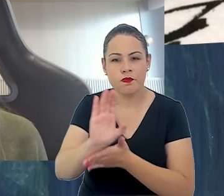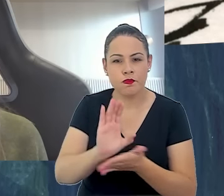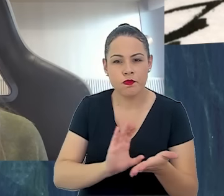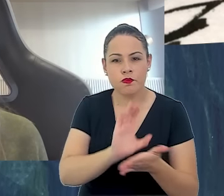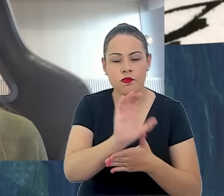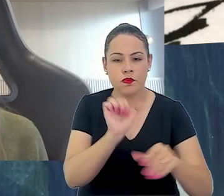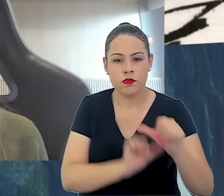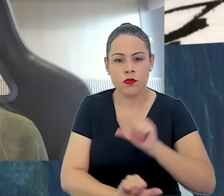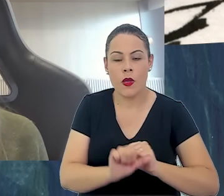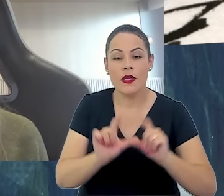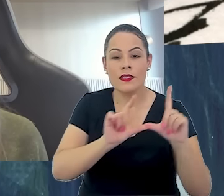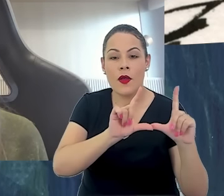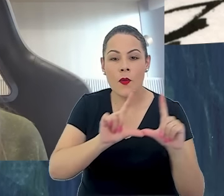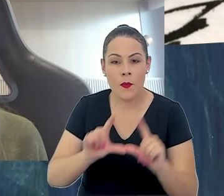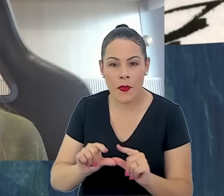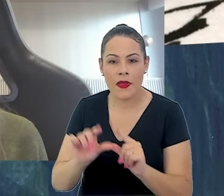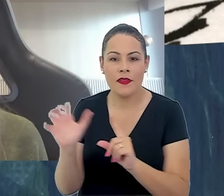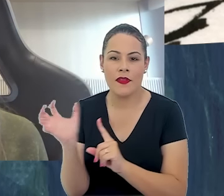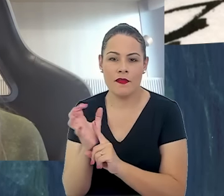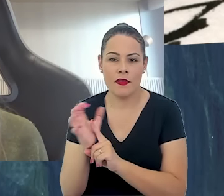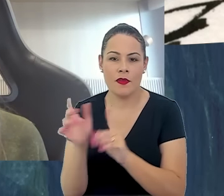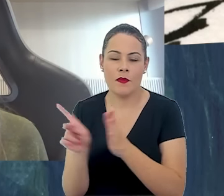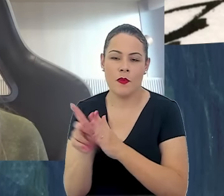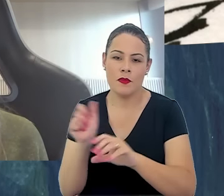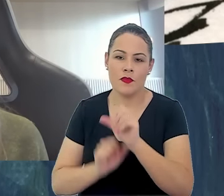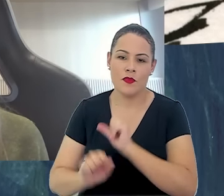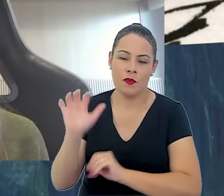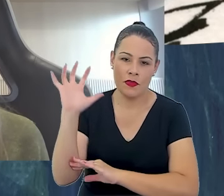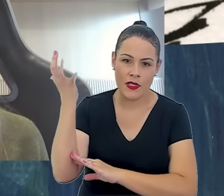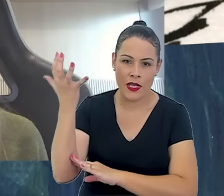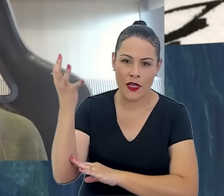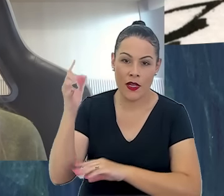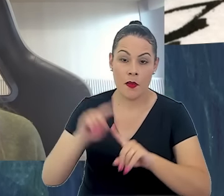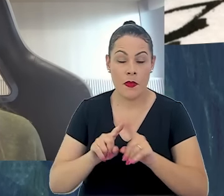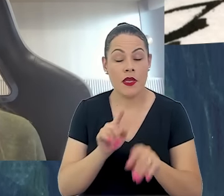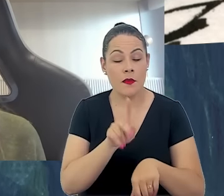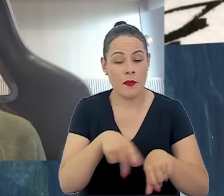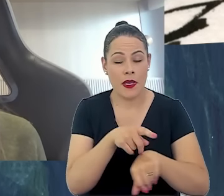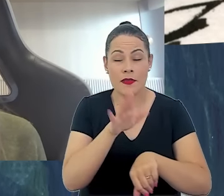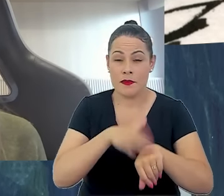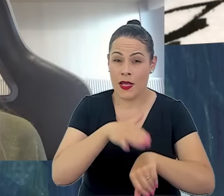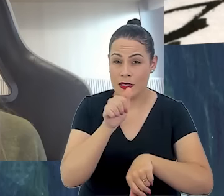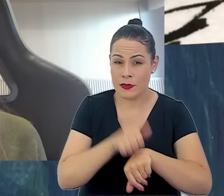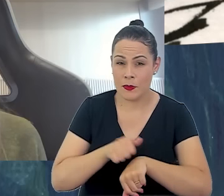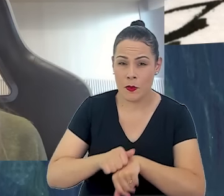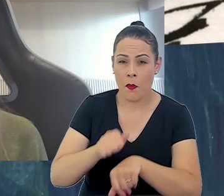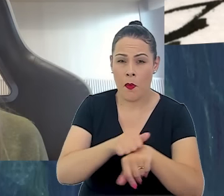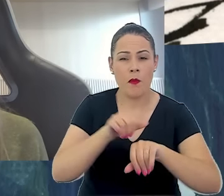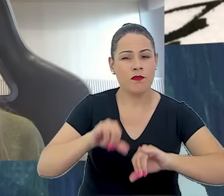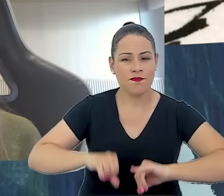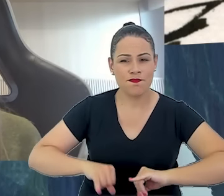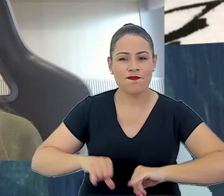a transição, serão os menos afetados pelas mudanças climáticas. Já os mais pobres